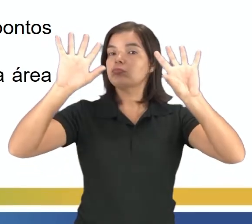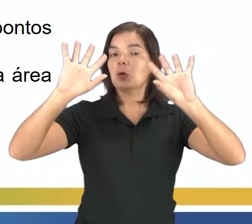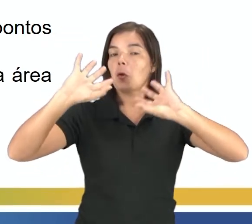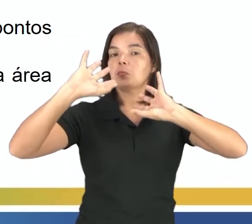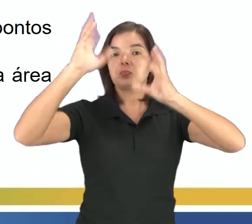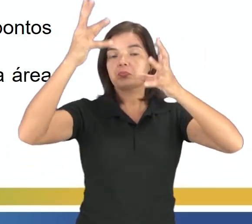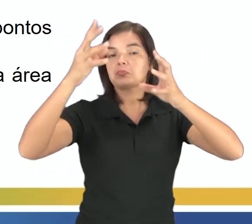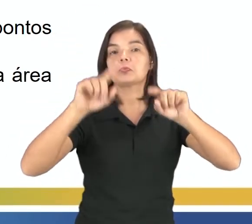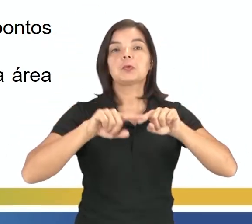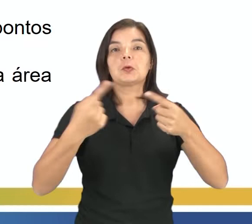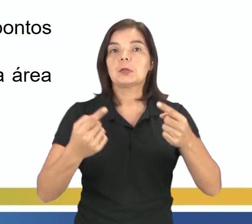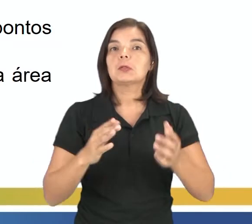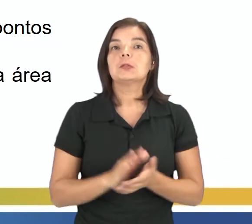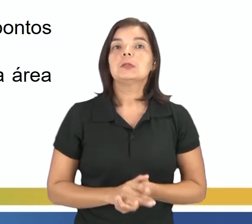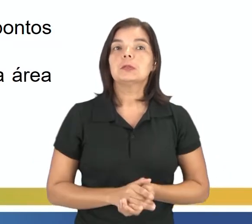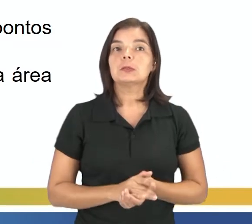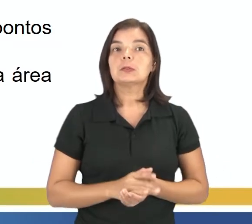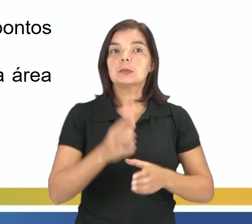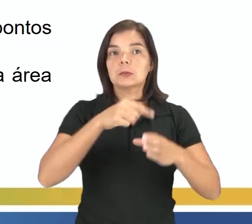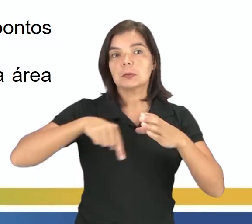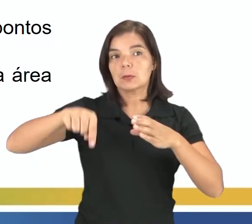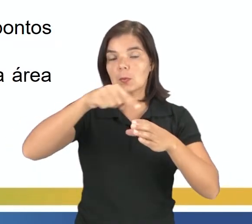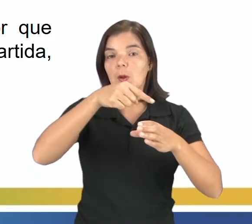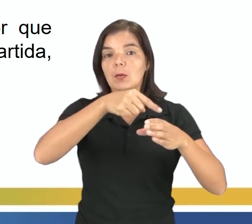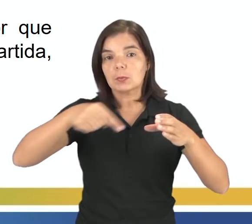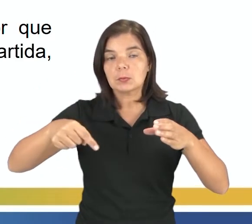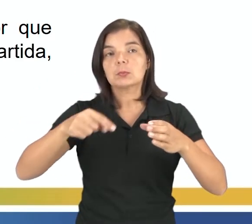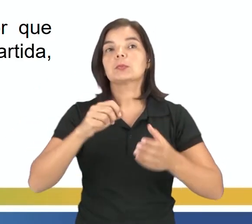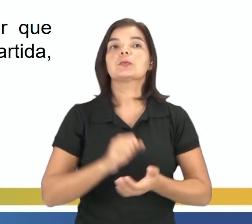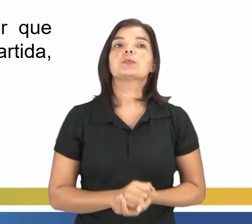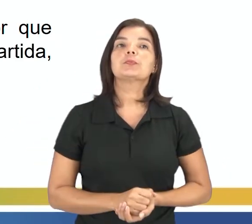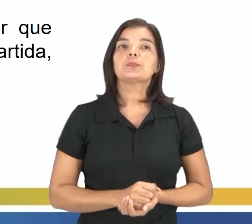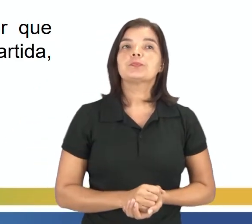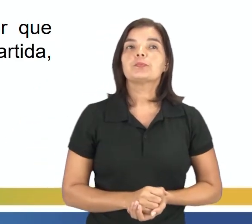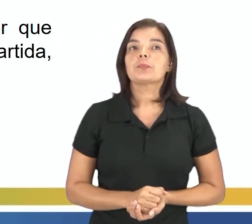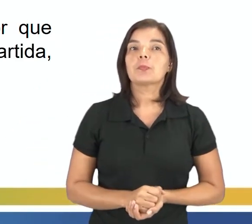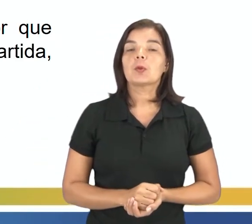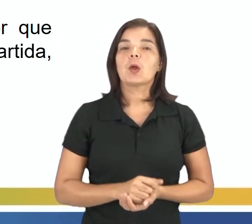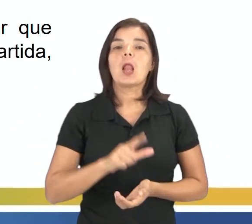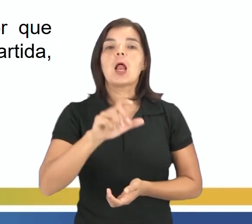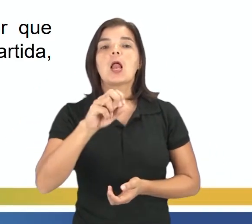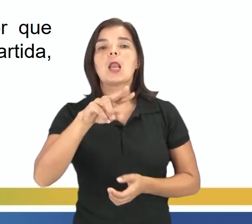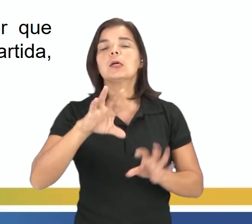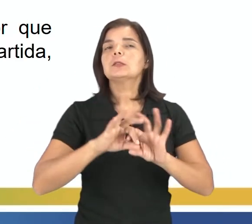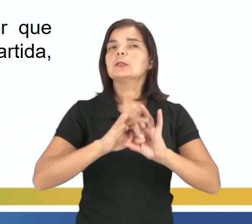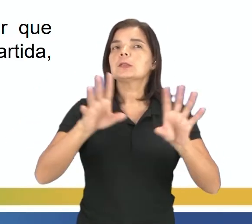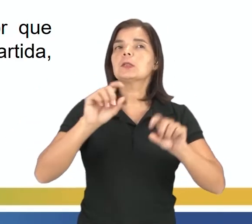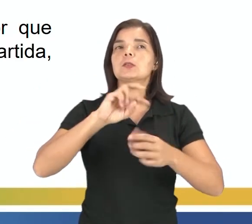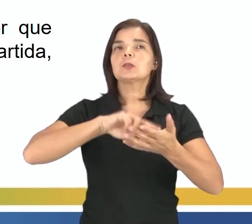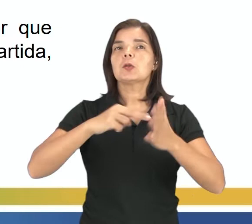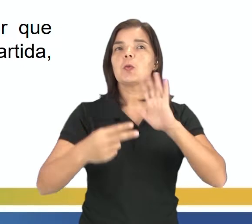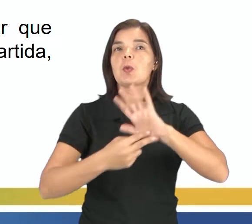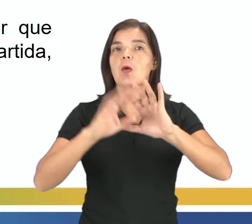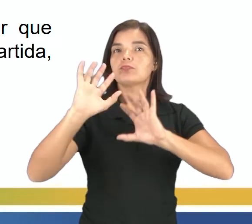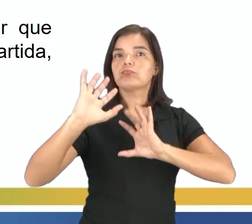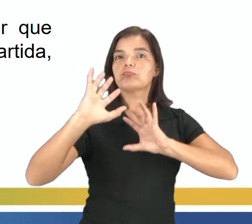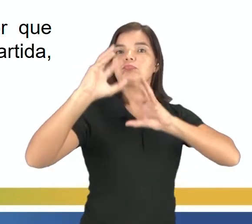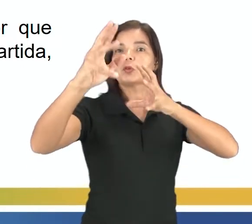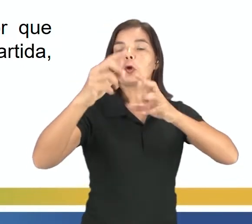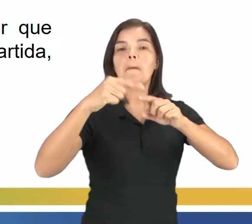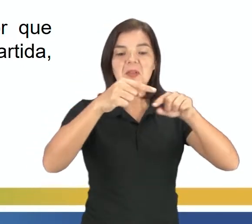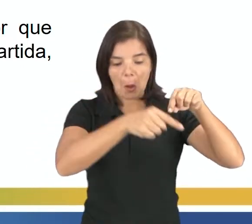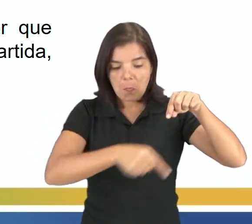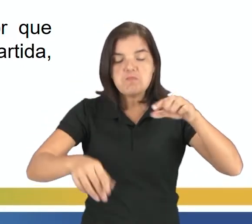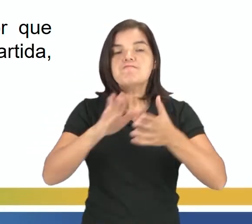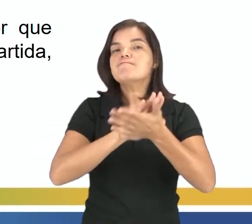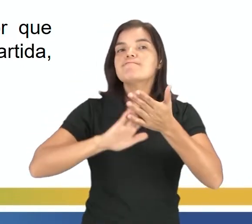de penalidade e na sua área demarcada, que é lá no garrafão. Lances livres. Os lances livres são arremessos sem